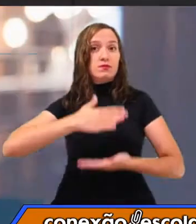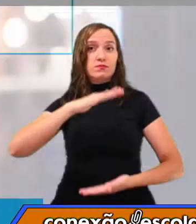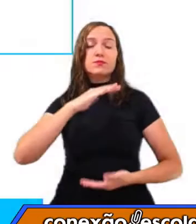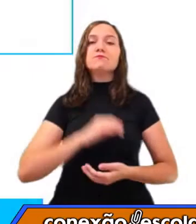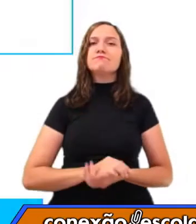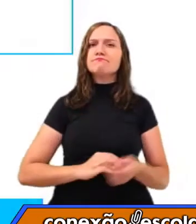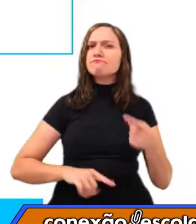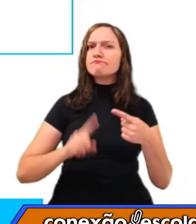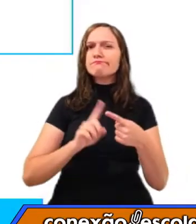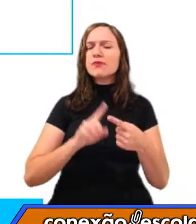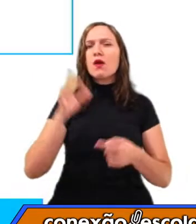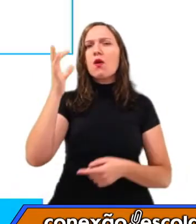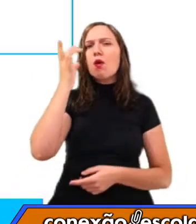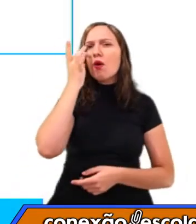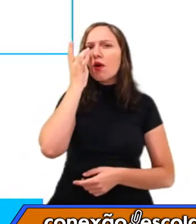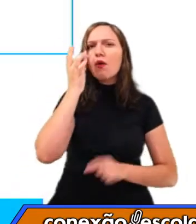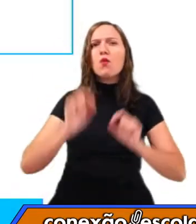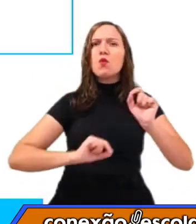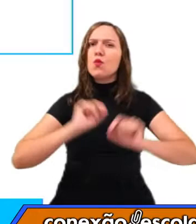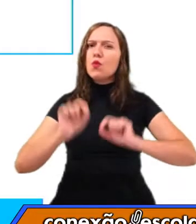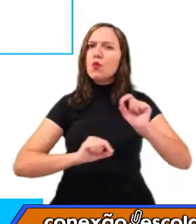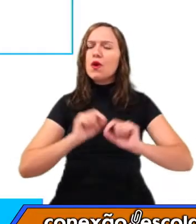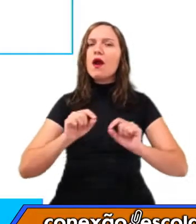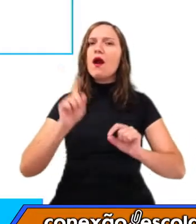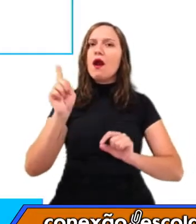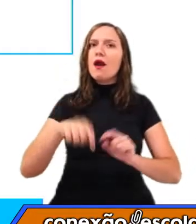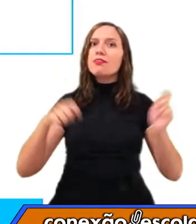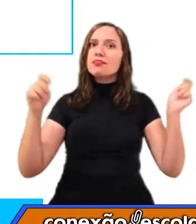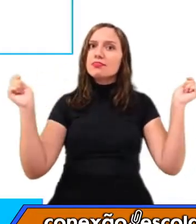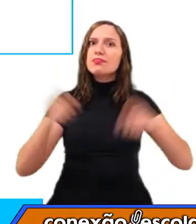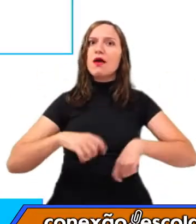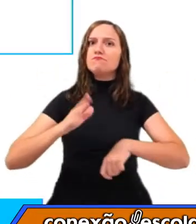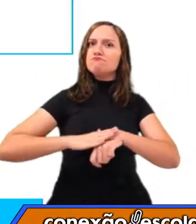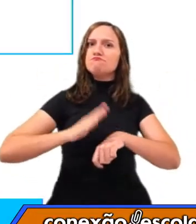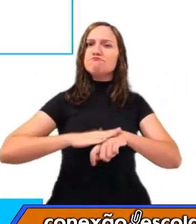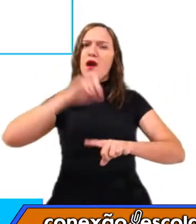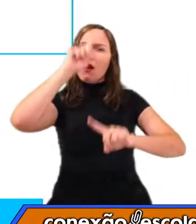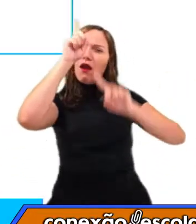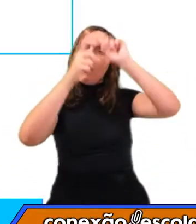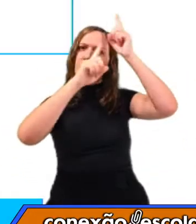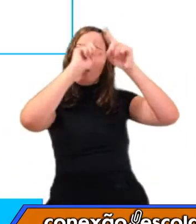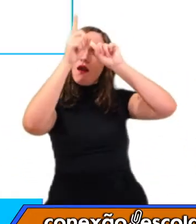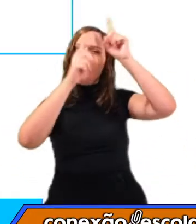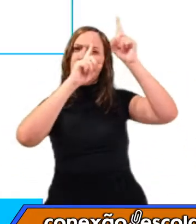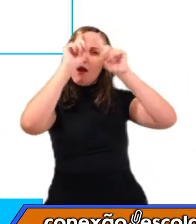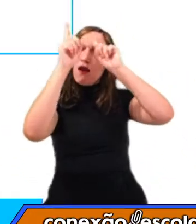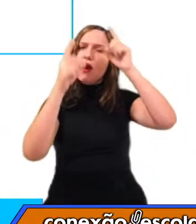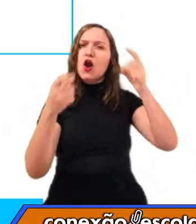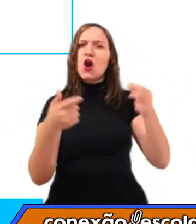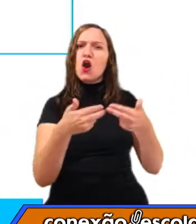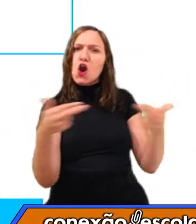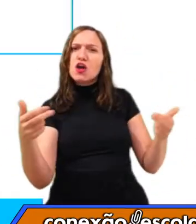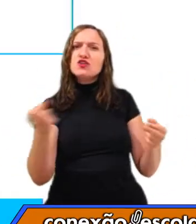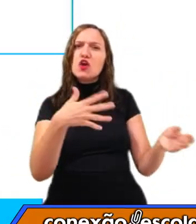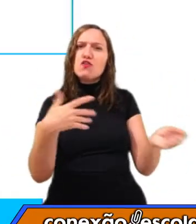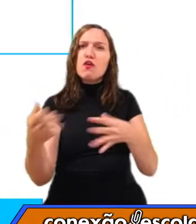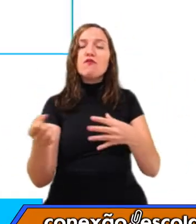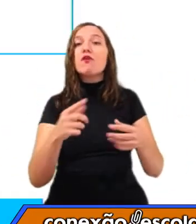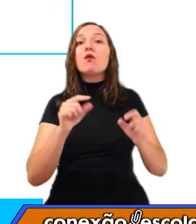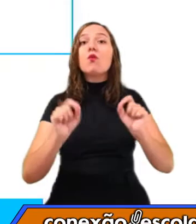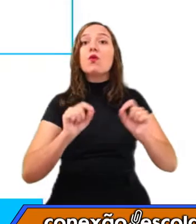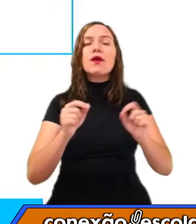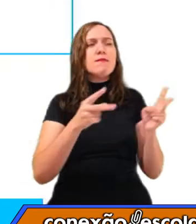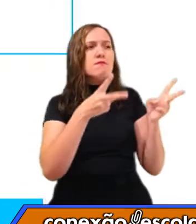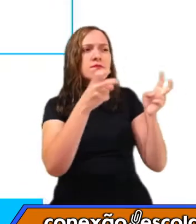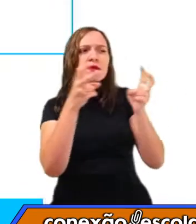foi uma visão que valorizava a capacidade criadora do homem, né? A partir da sua sensibilidade e do